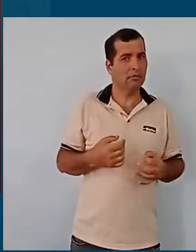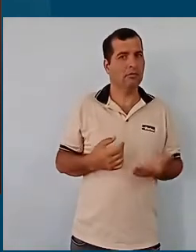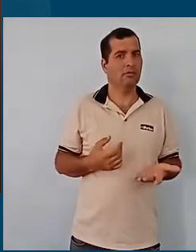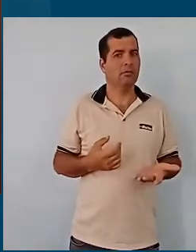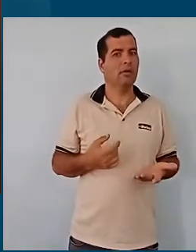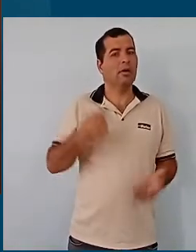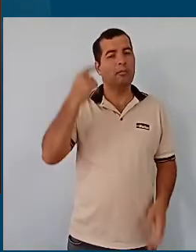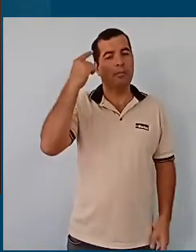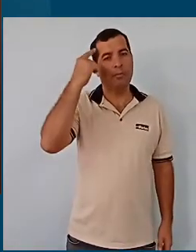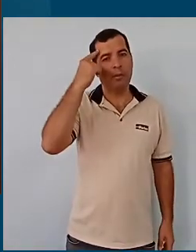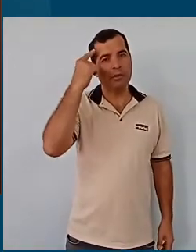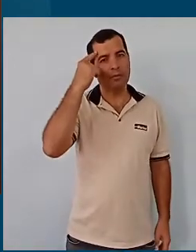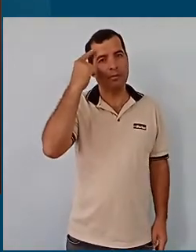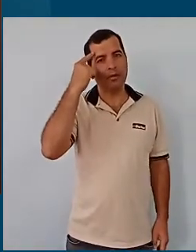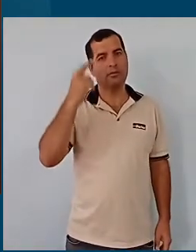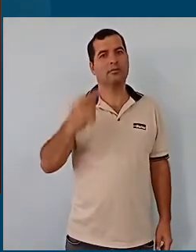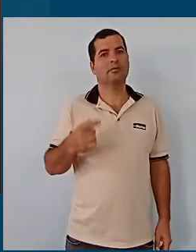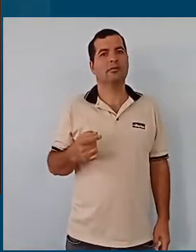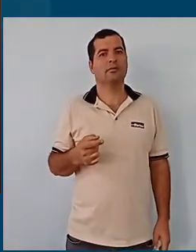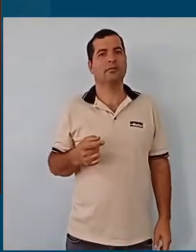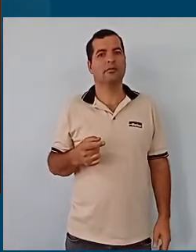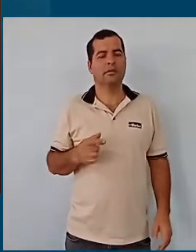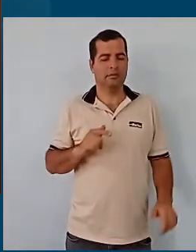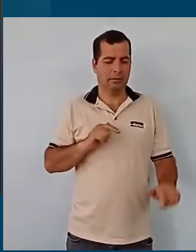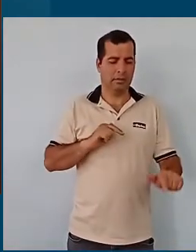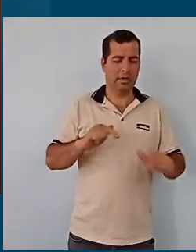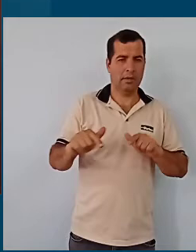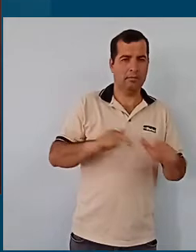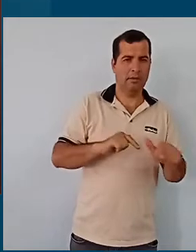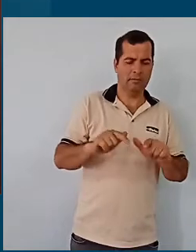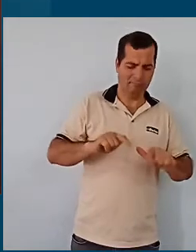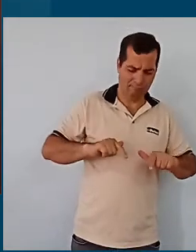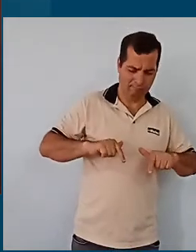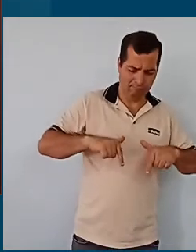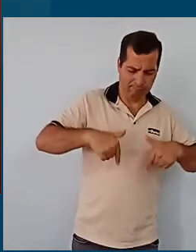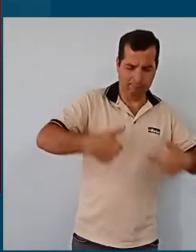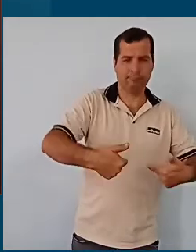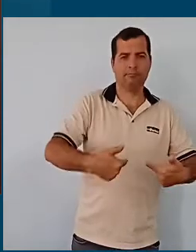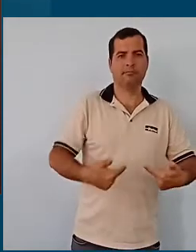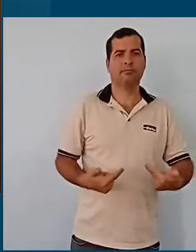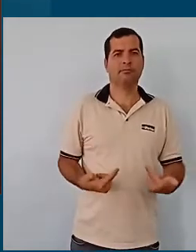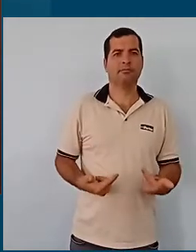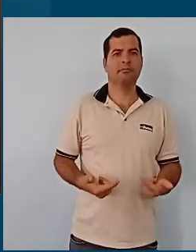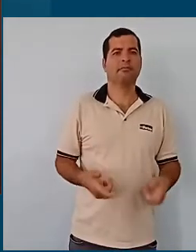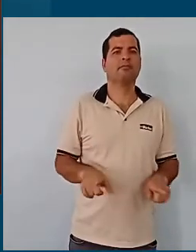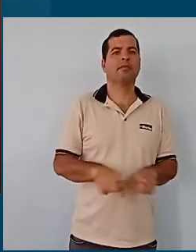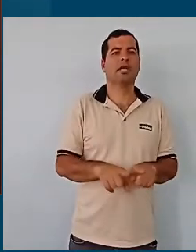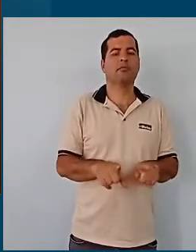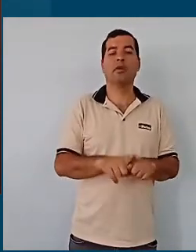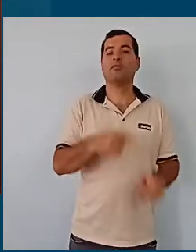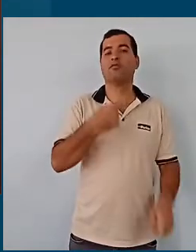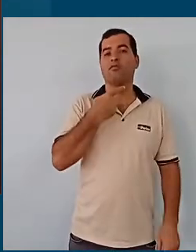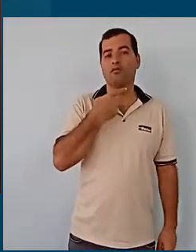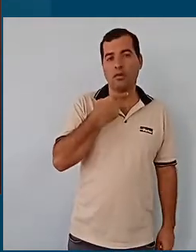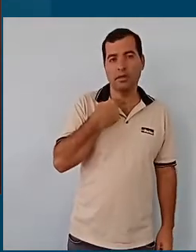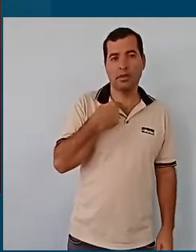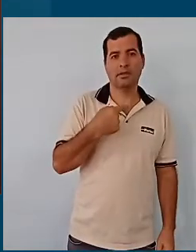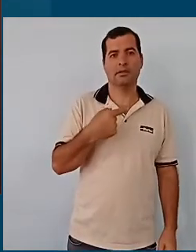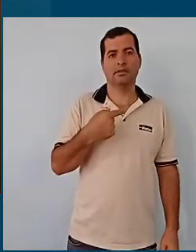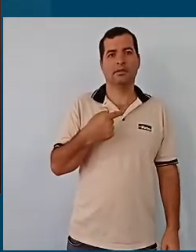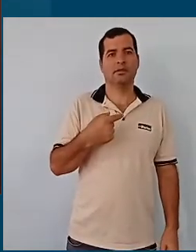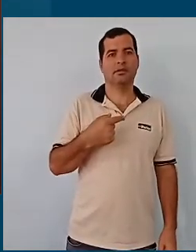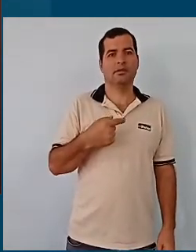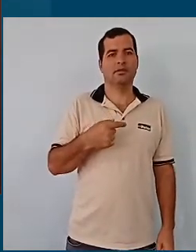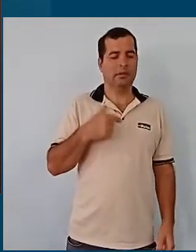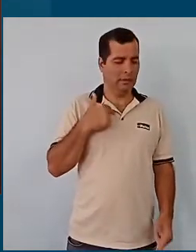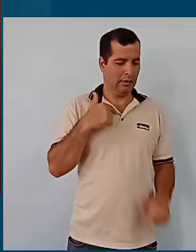pelo pensamento, pela ação ativa e pela vontade, que